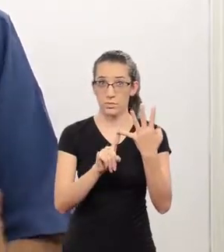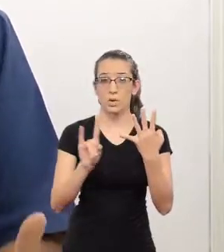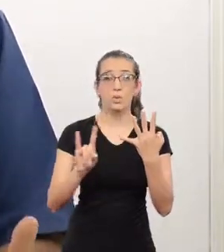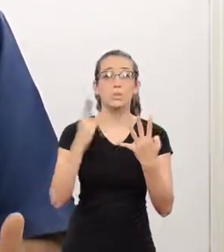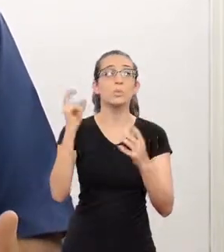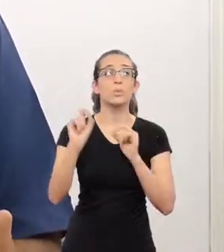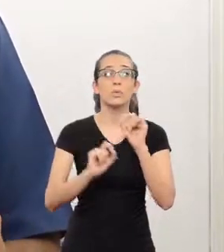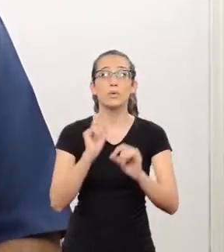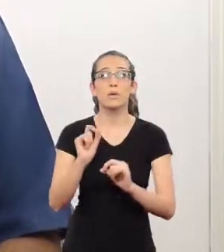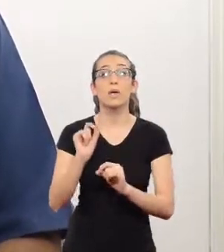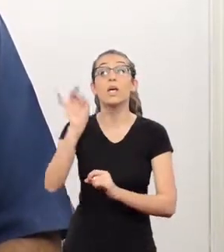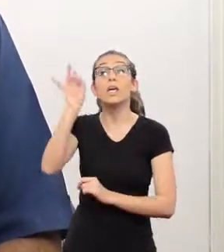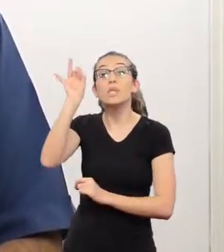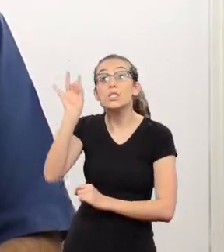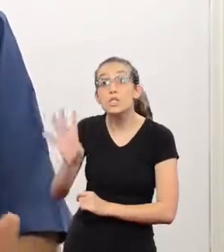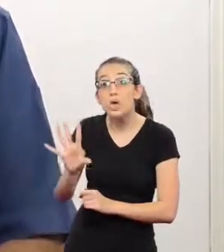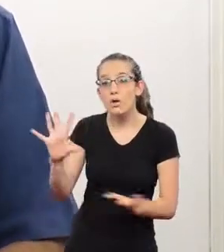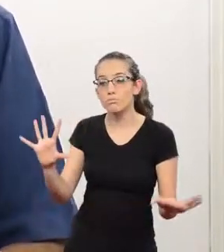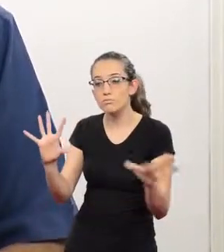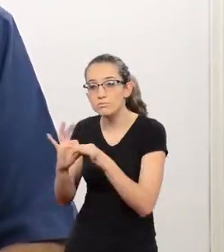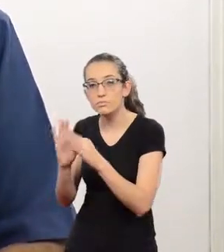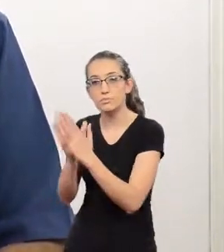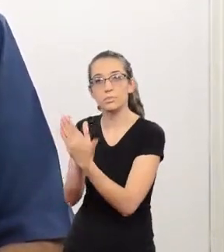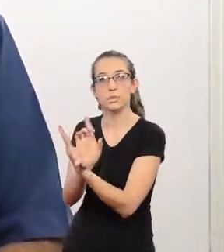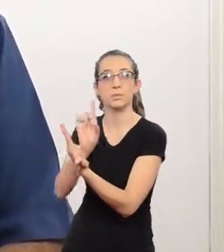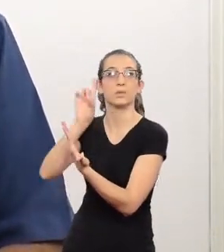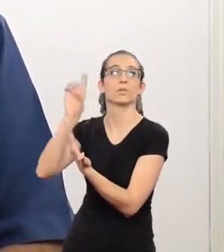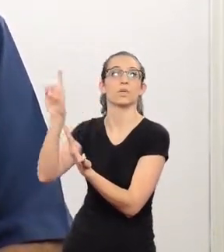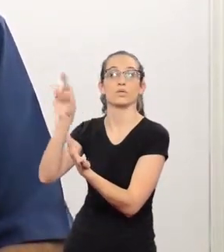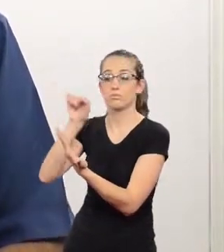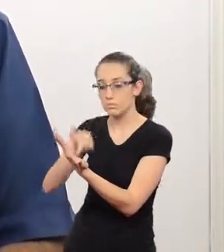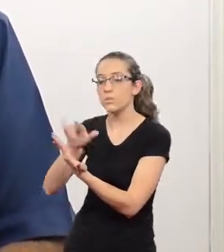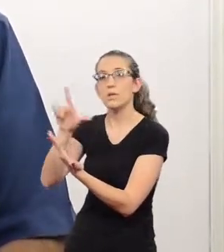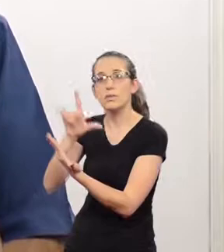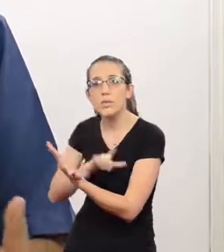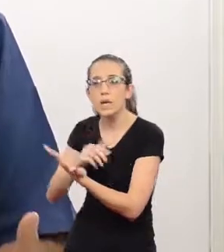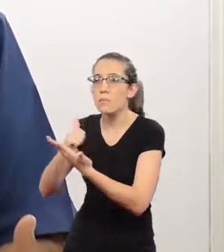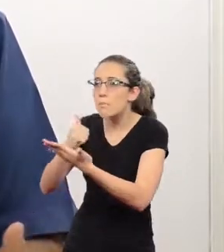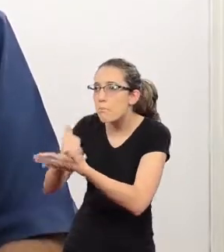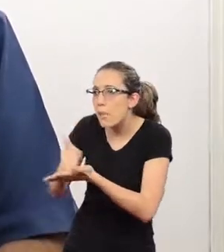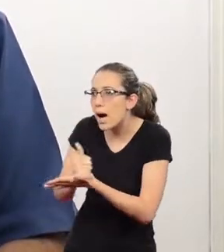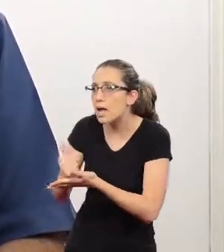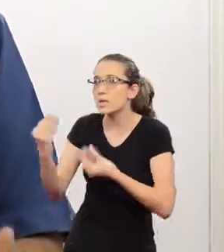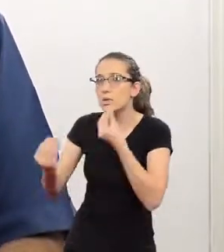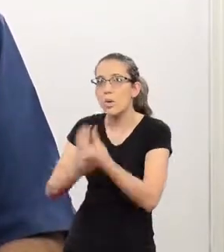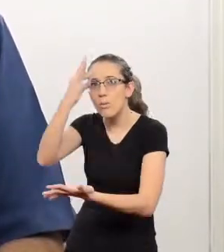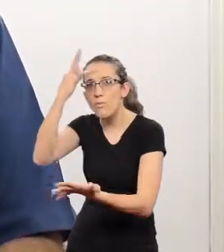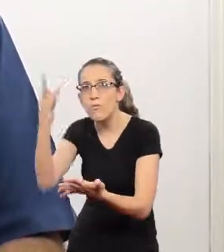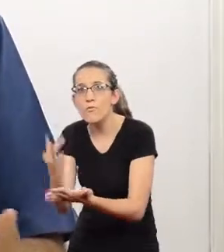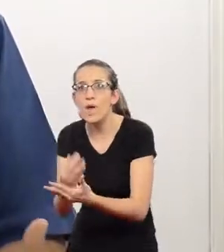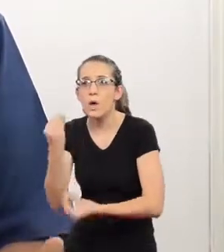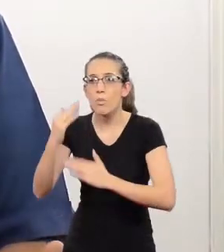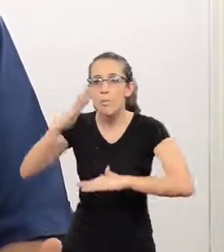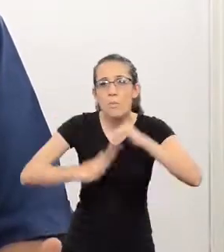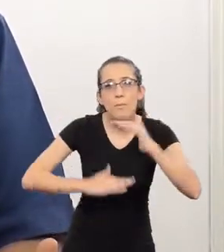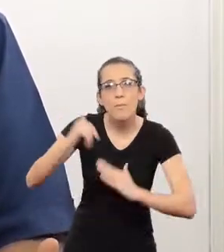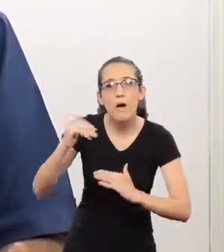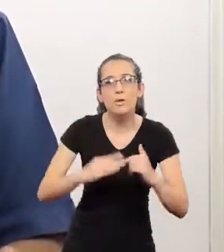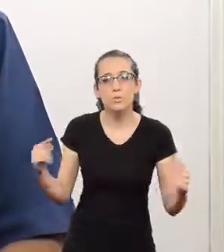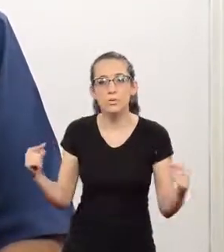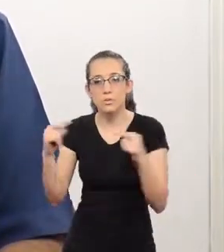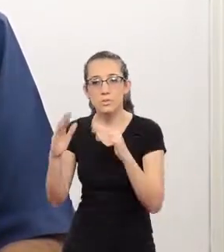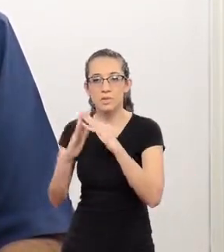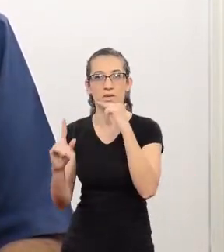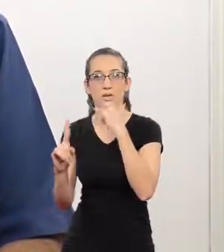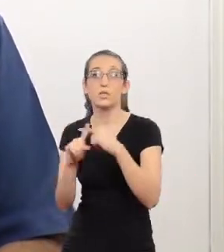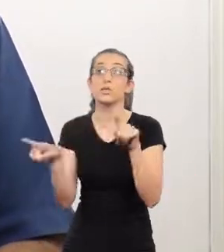aquele que diz assim somente pela escritura somente pela bíblia nós temos a fundamentação na fé das práticas da a